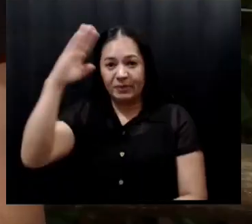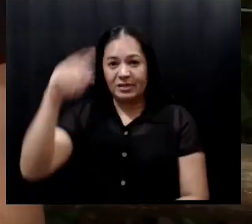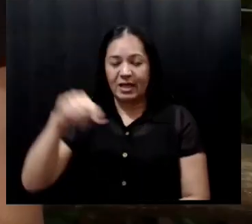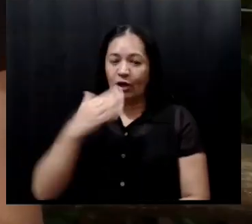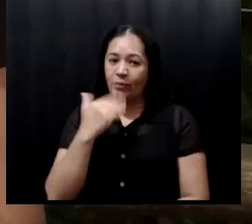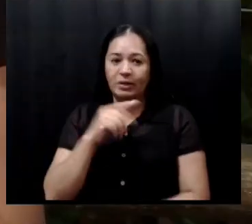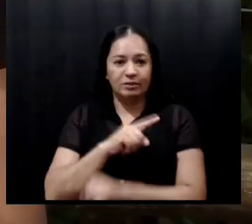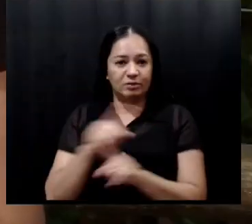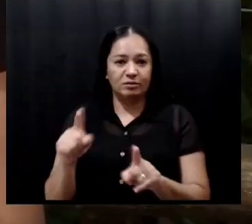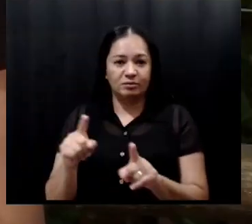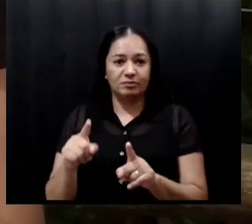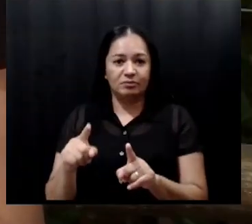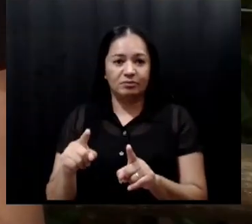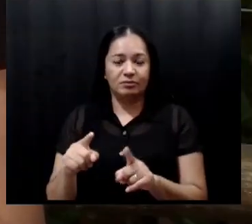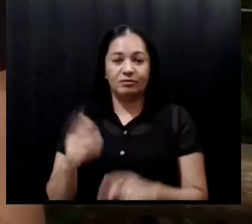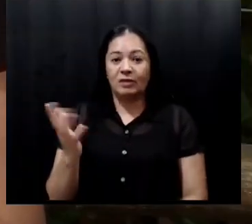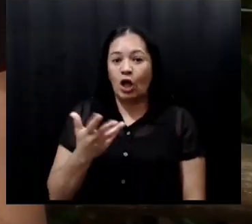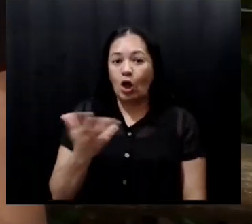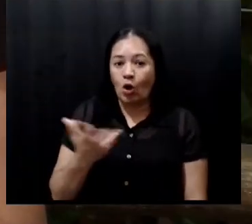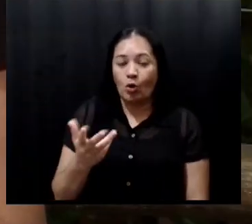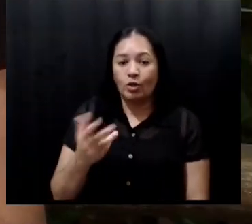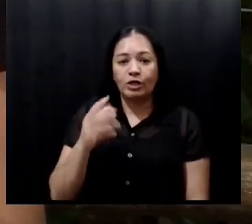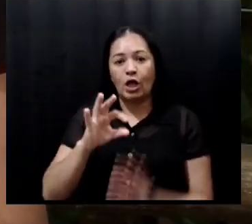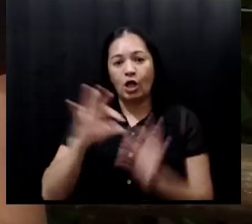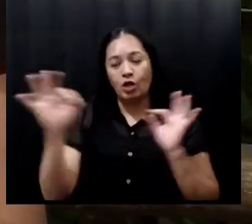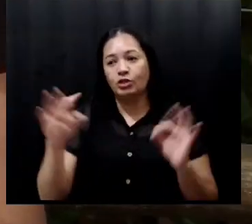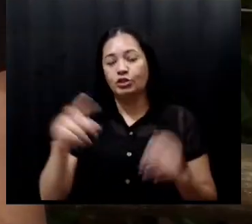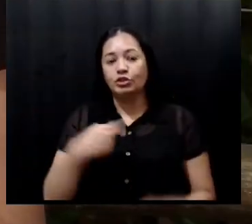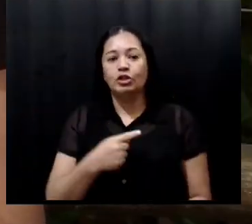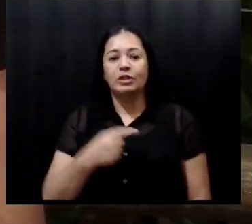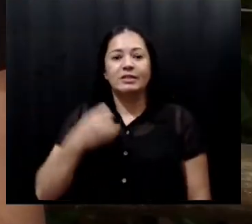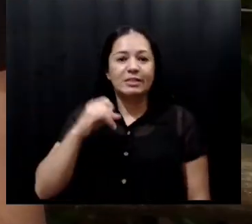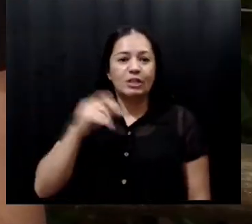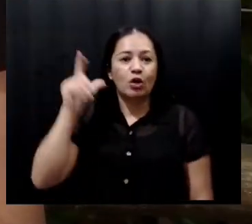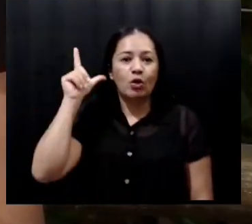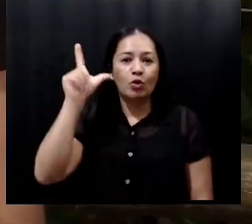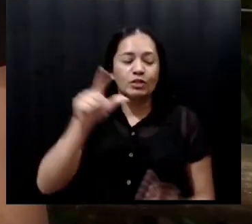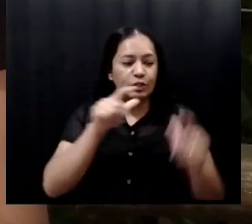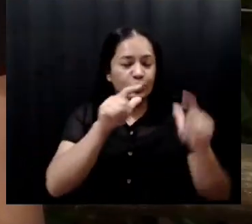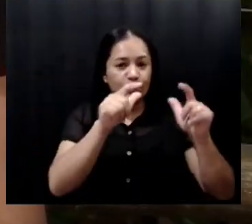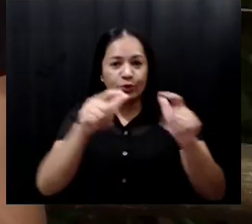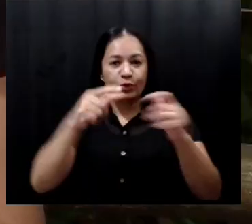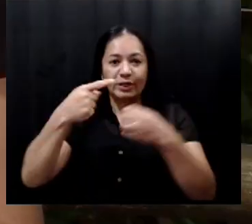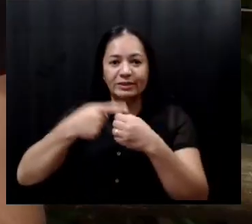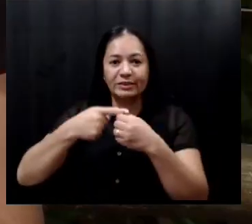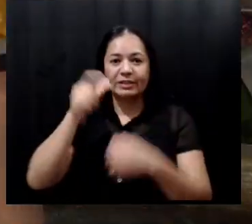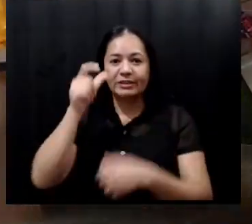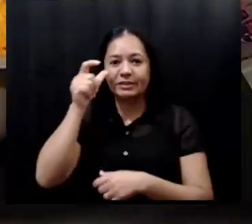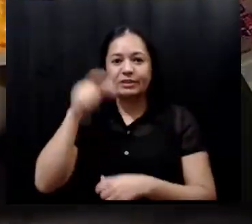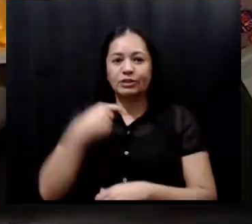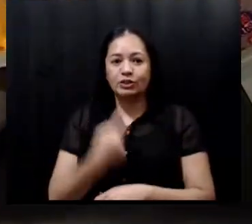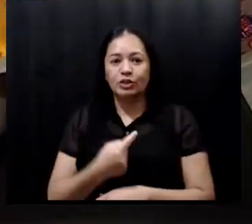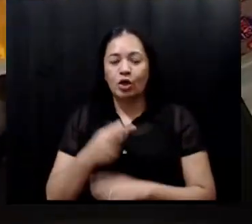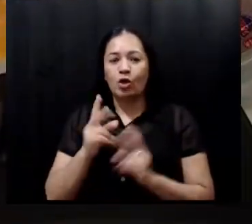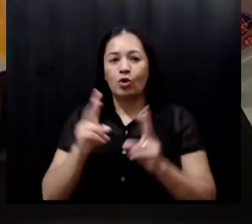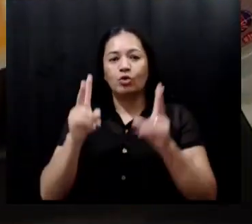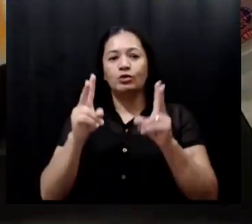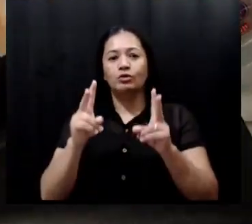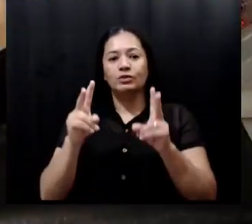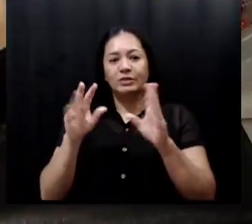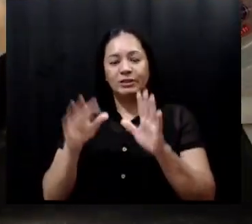muito corrido e tal. Então, se a gente conseguir pontos, né, na cidade que sejam interessantes para a gente poder continuar expondo os nossos